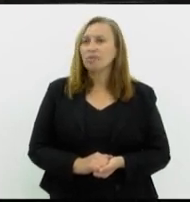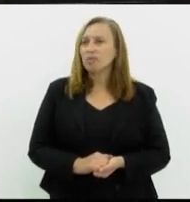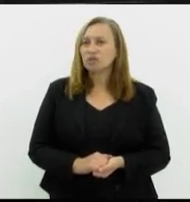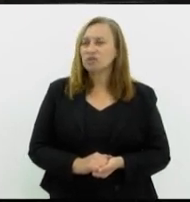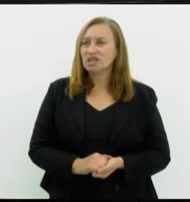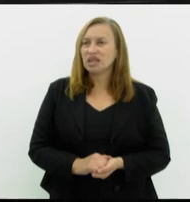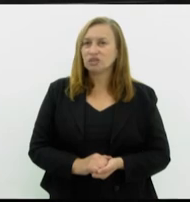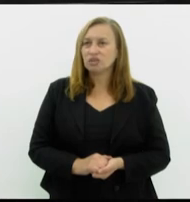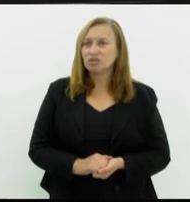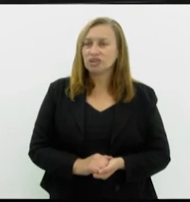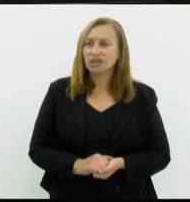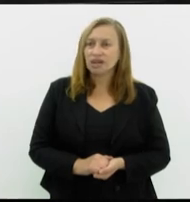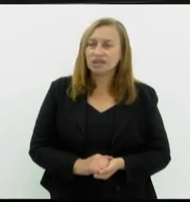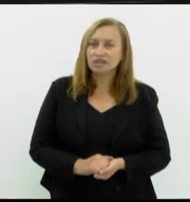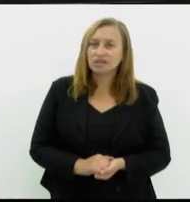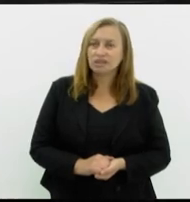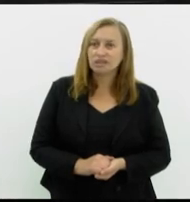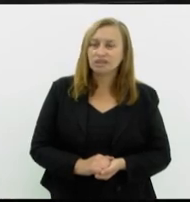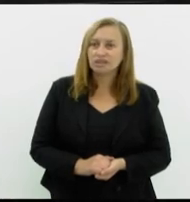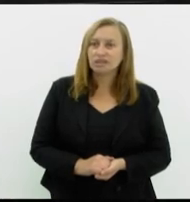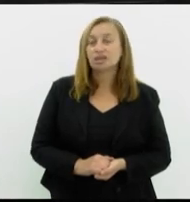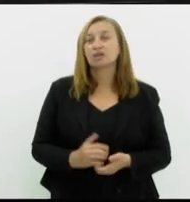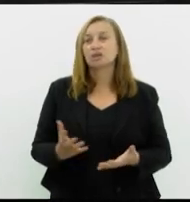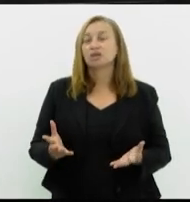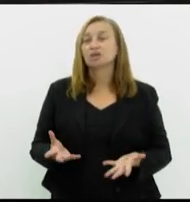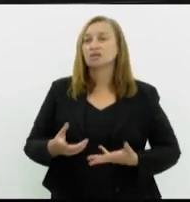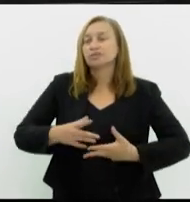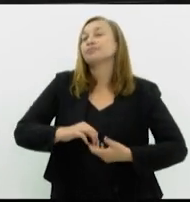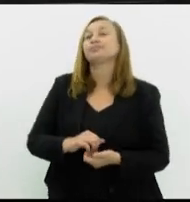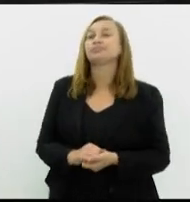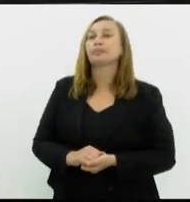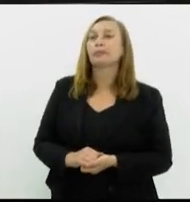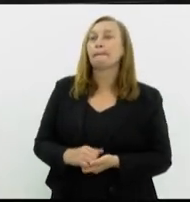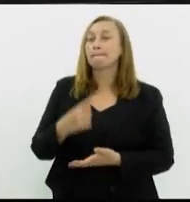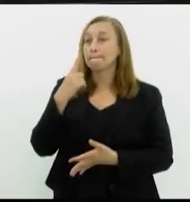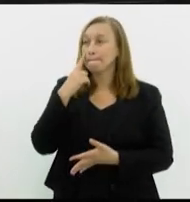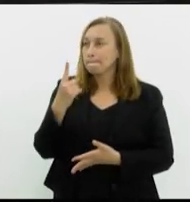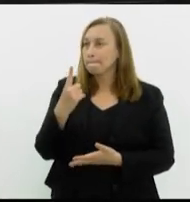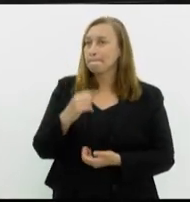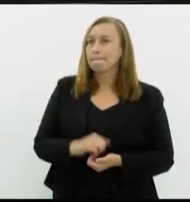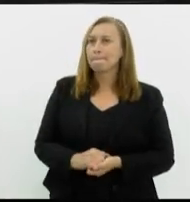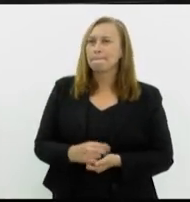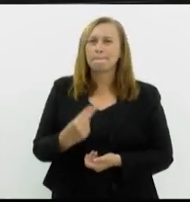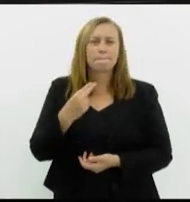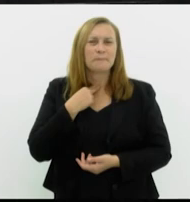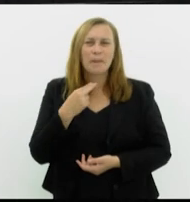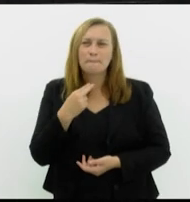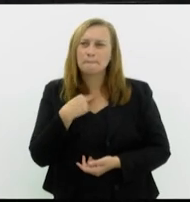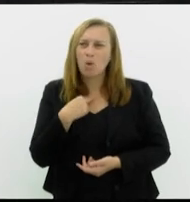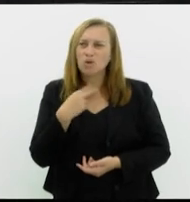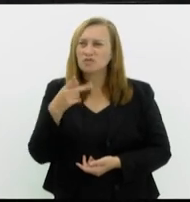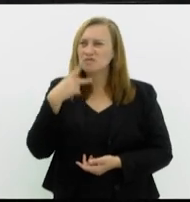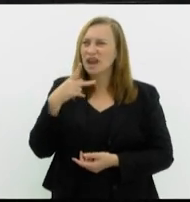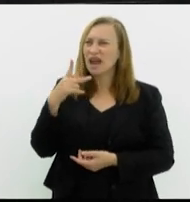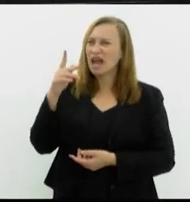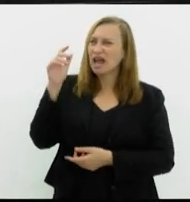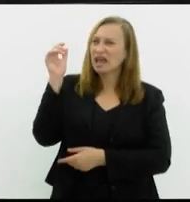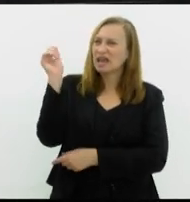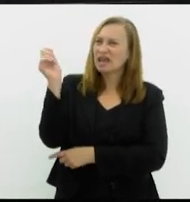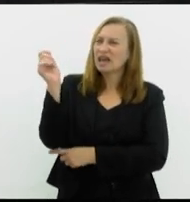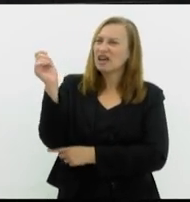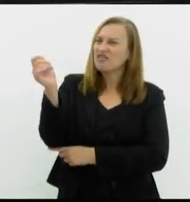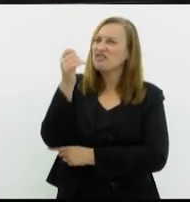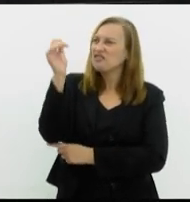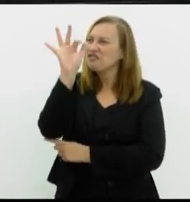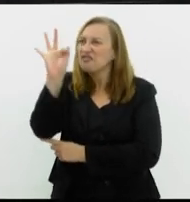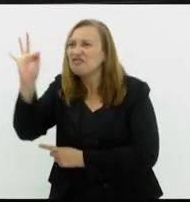municípios com pires na mão. E não pode haver federação que dê